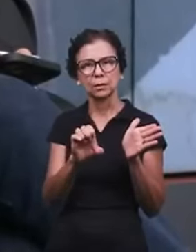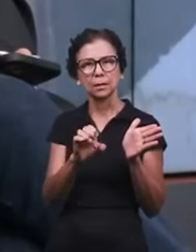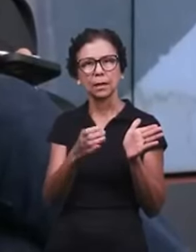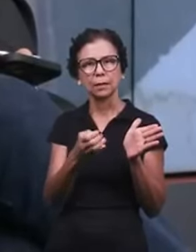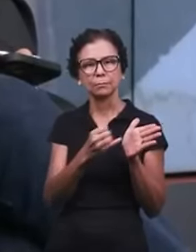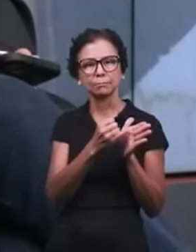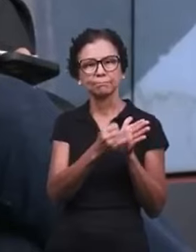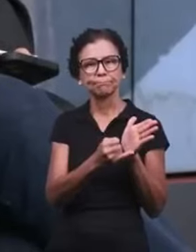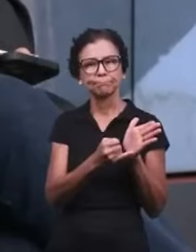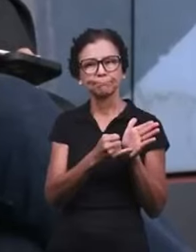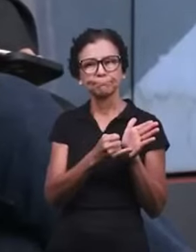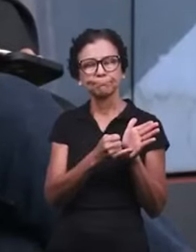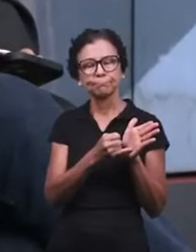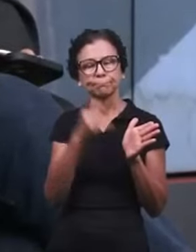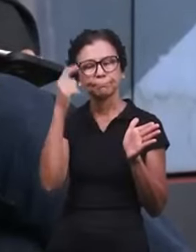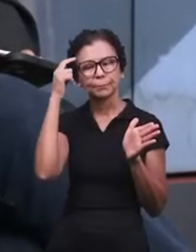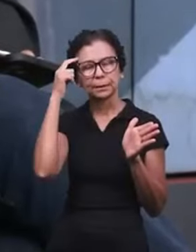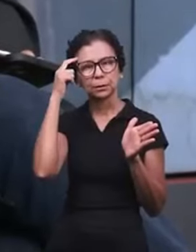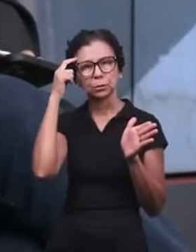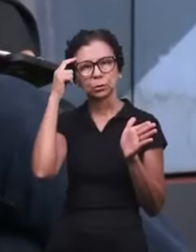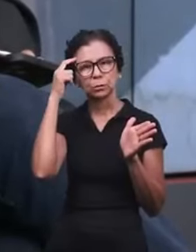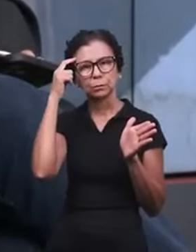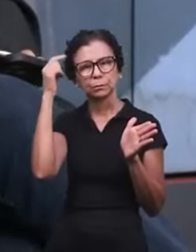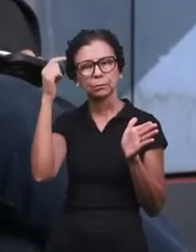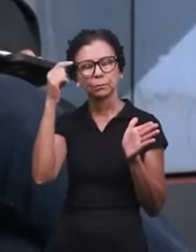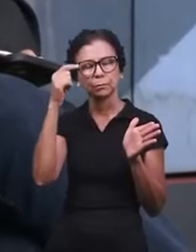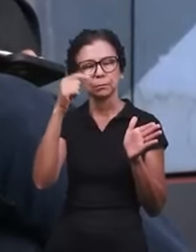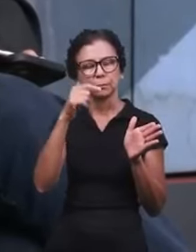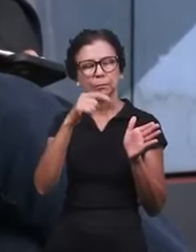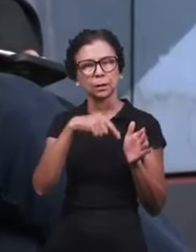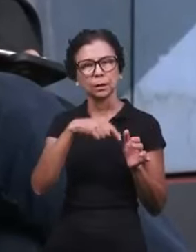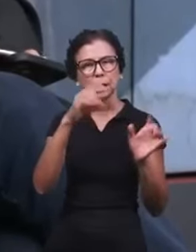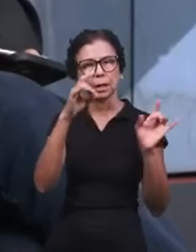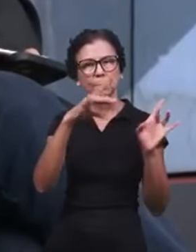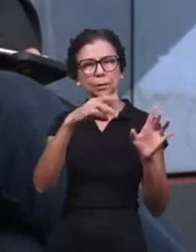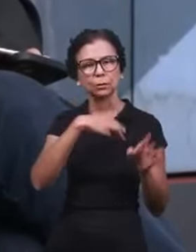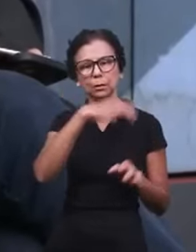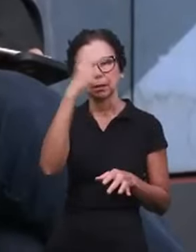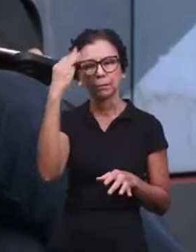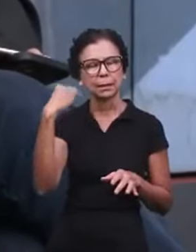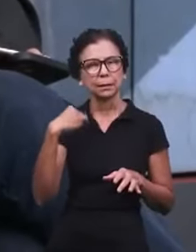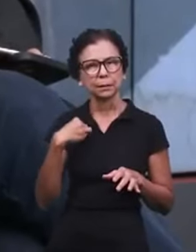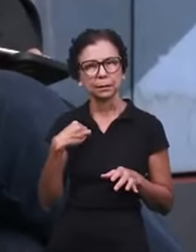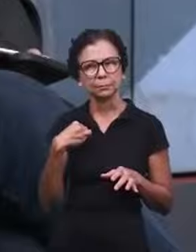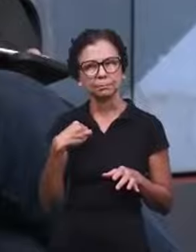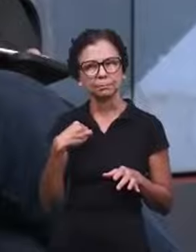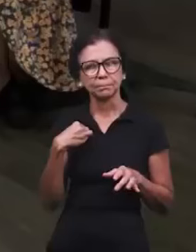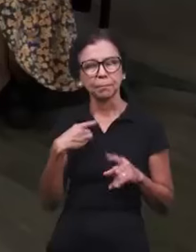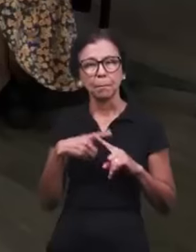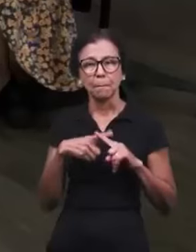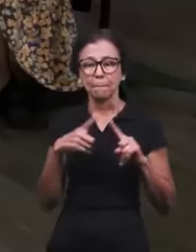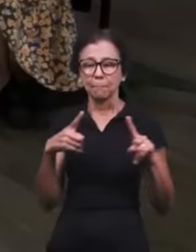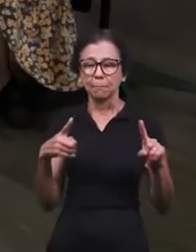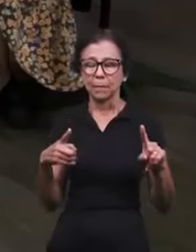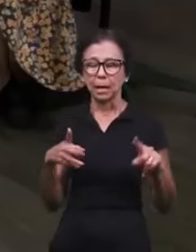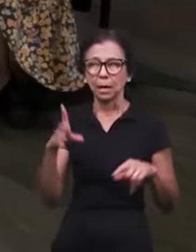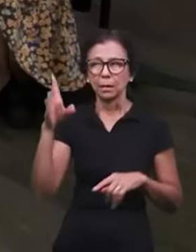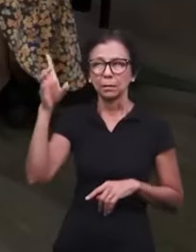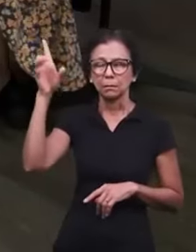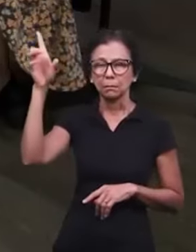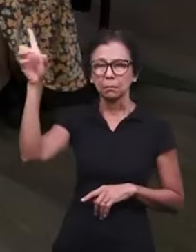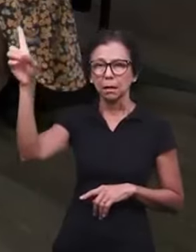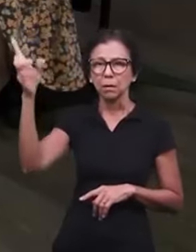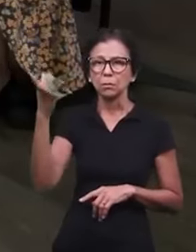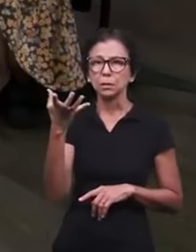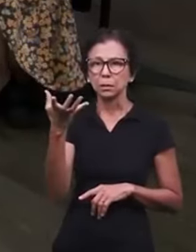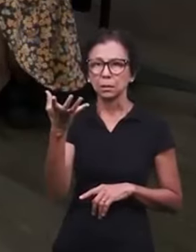incompleto a família estava no projeto Amém Deus queria que o que ali uma família estivesse constituída e Jesus